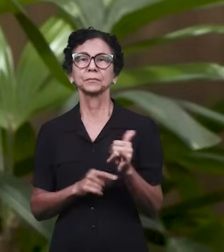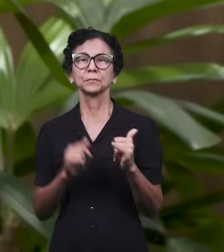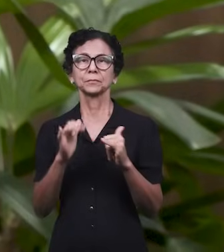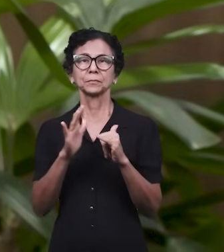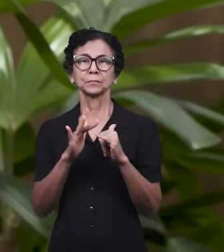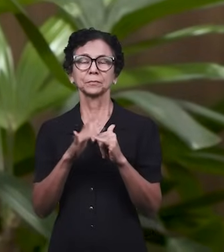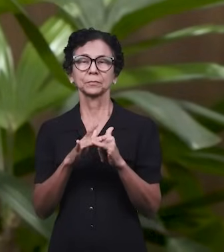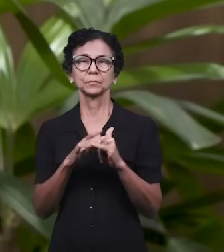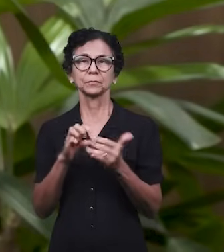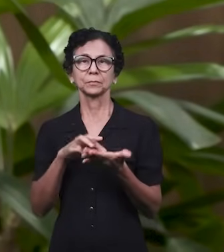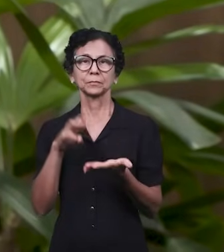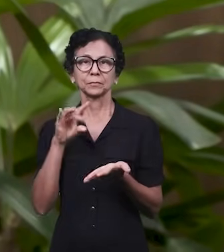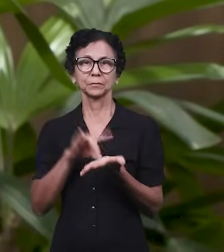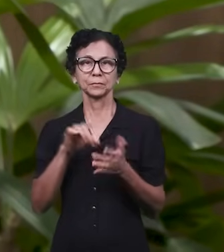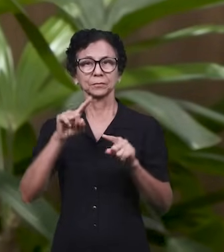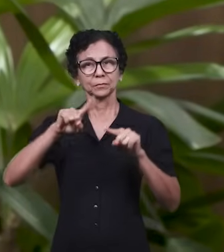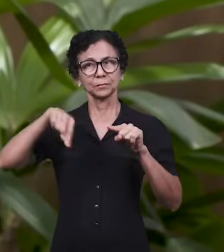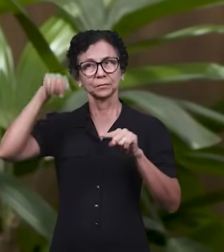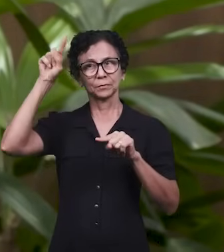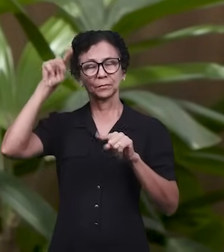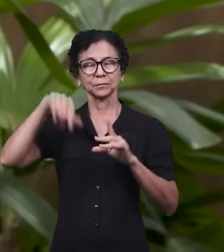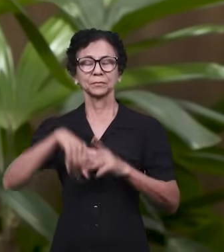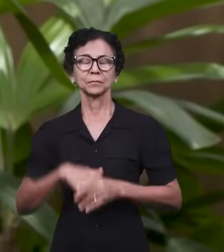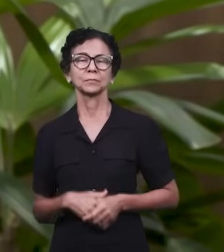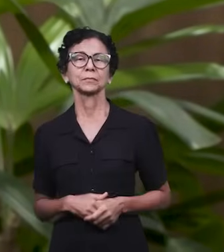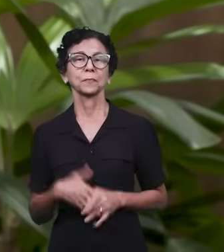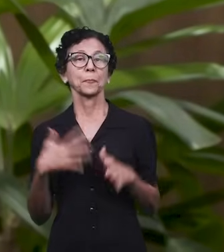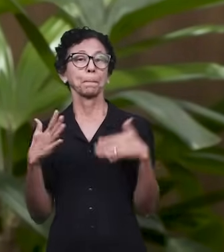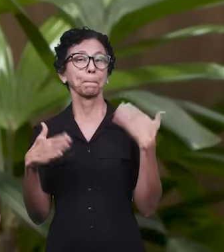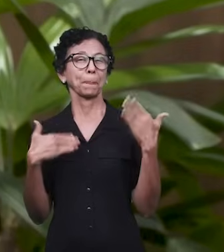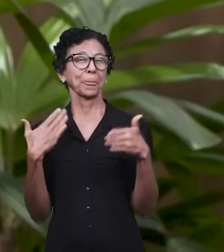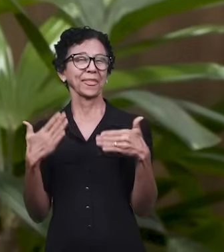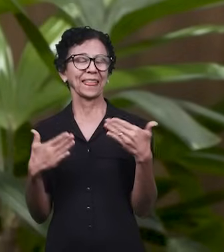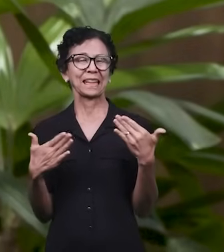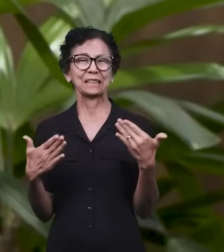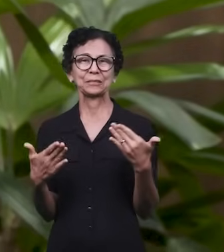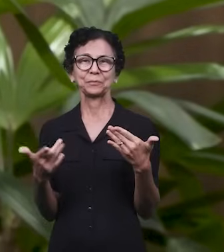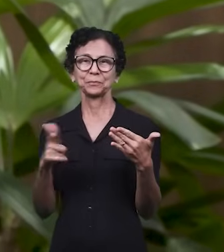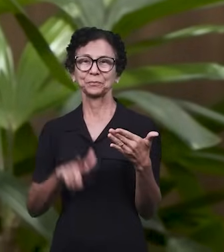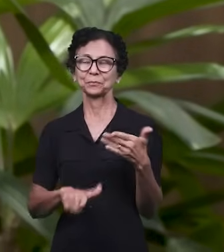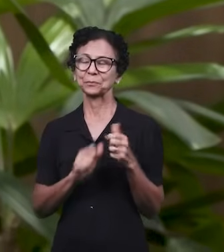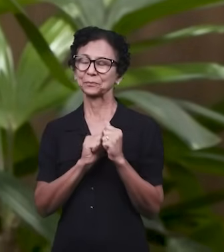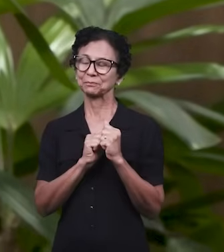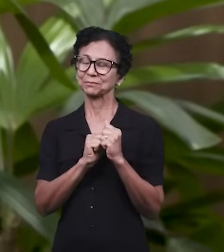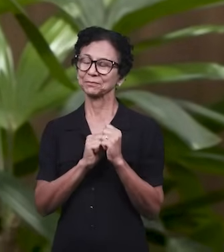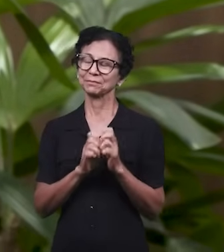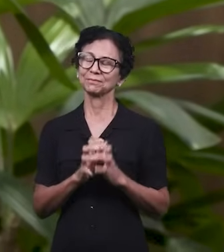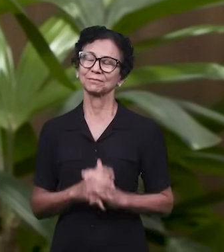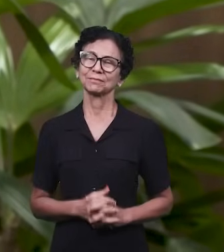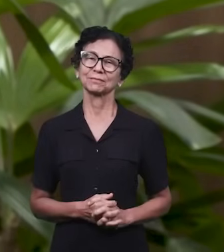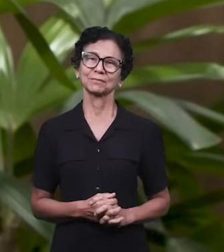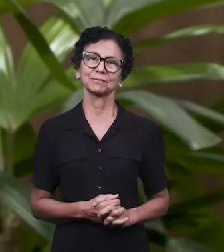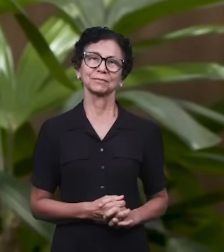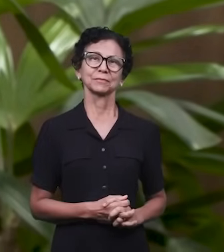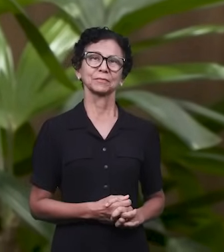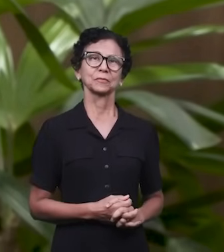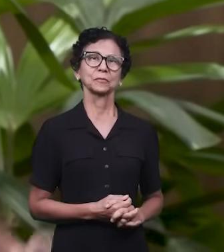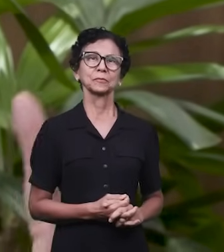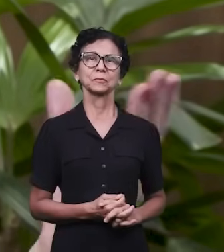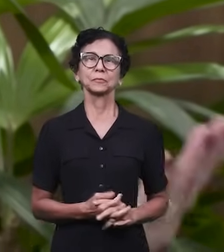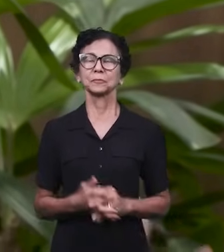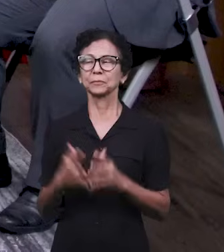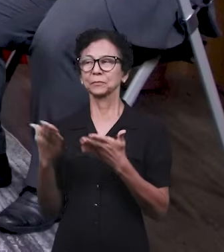canal oficial da Igreja Cristã Maranata. É uma alegria estarmos juntos mais uma vez. E eu vou começar